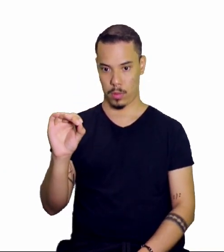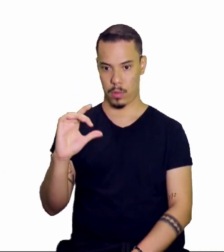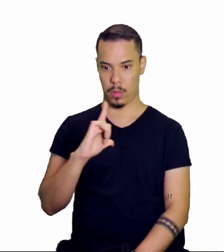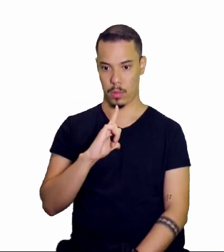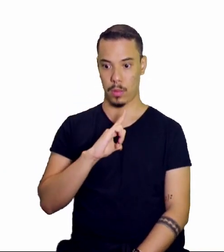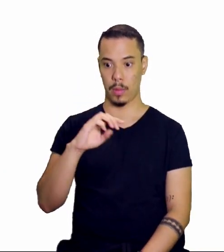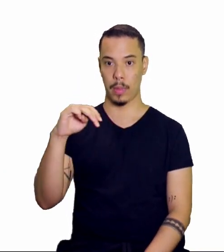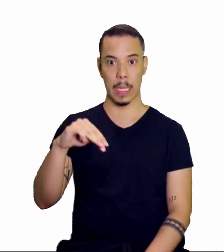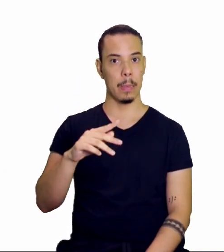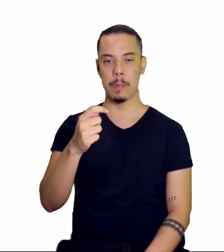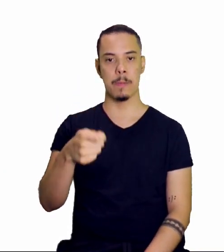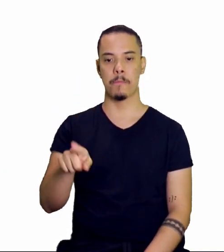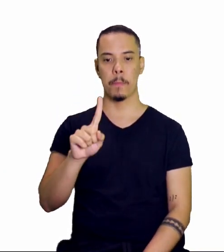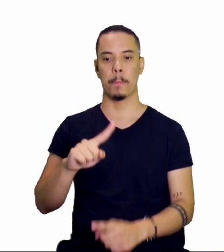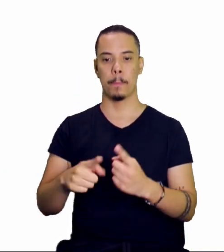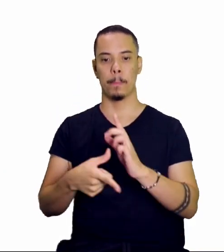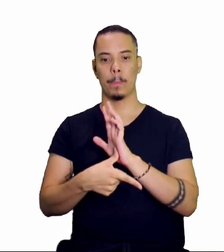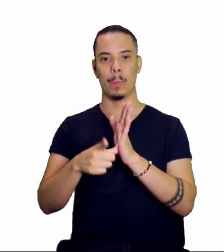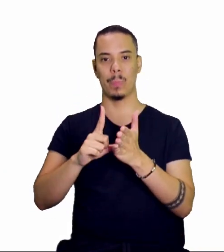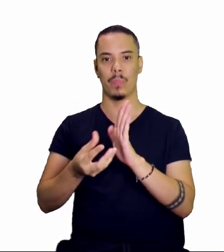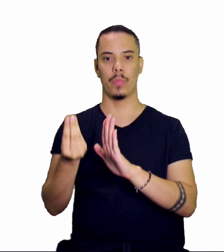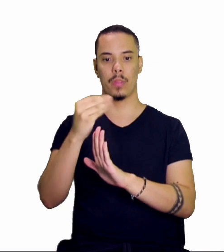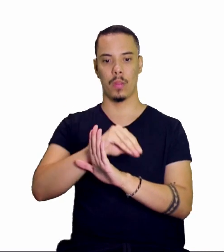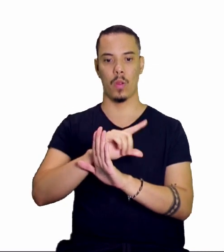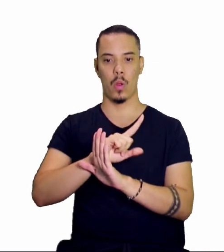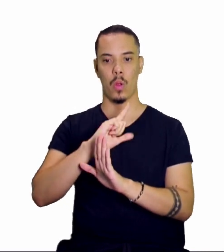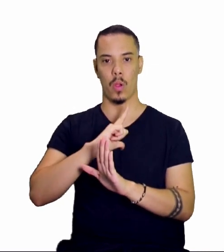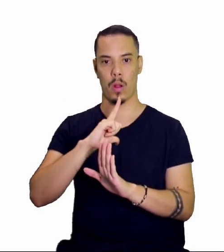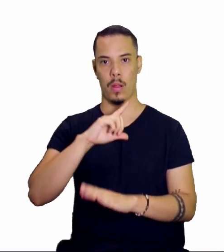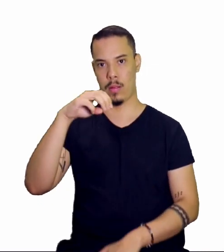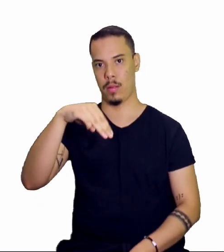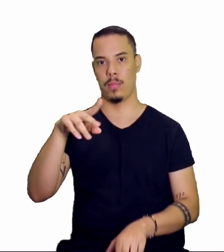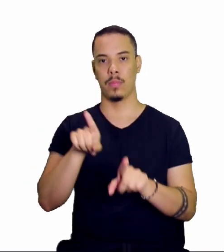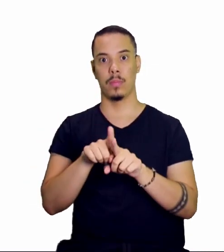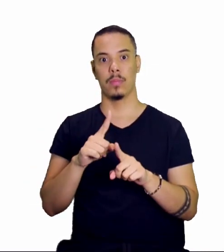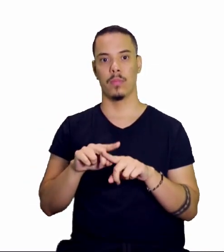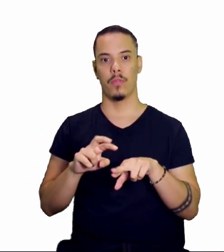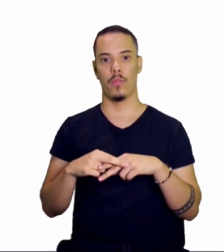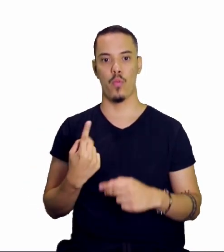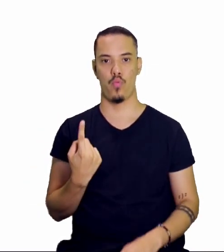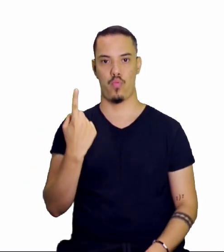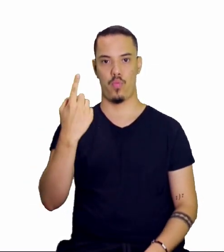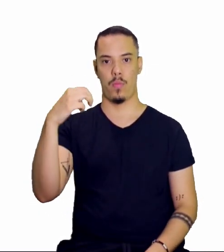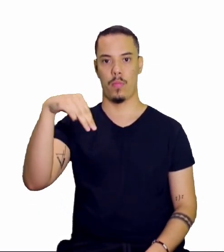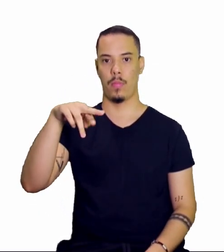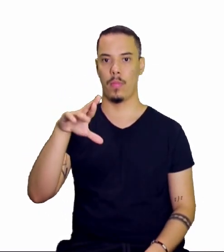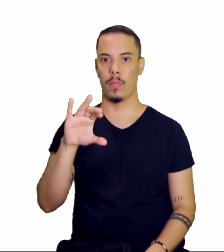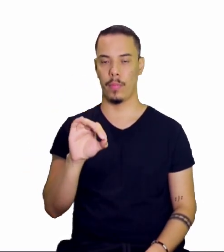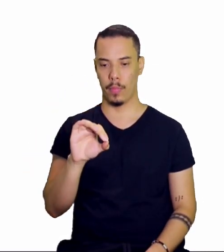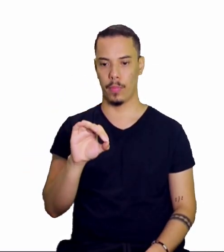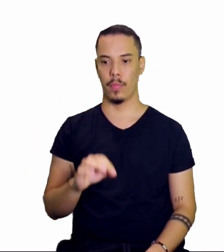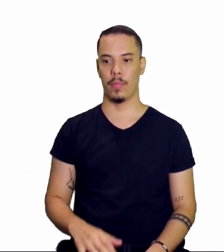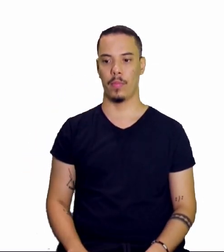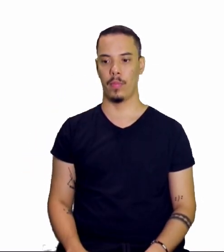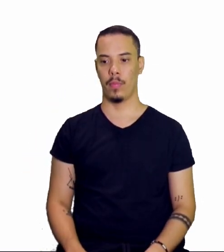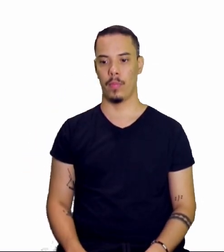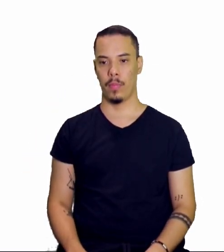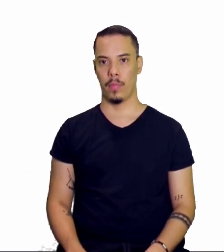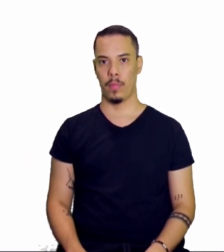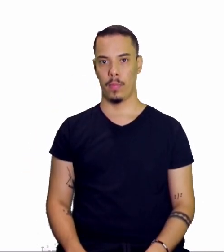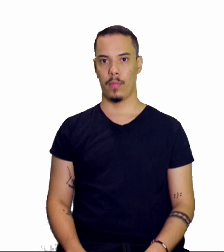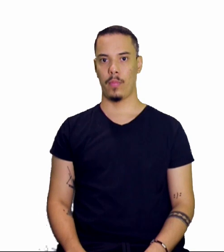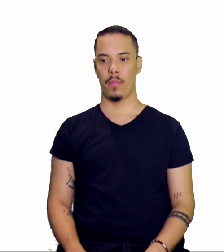não precisou, mas como é para trás ali, precisa colocar a vírgula no M para ler. Então ficou 1 metro. Isso, exatamente. E ali, ó, 1